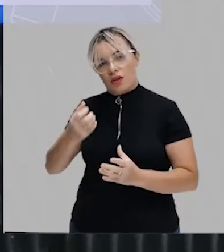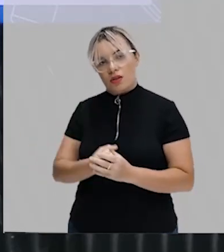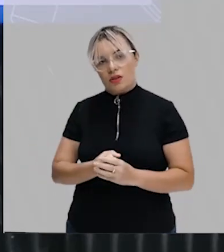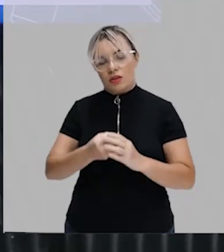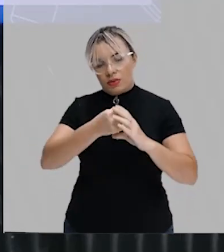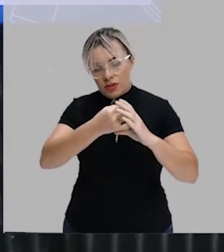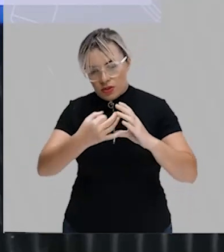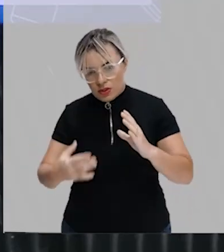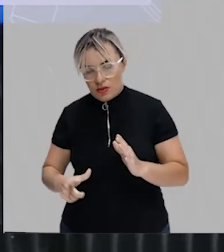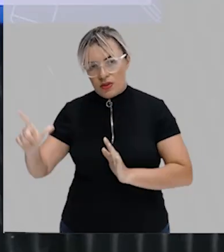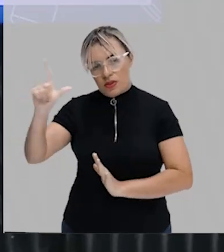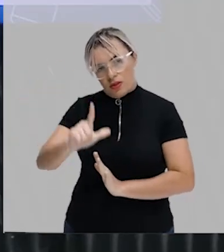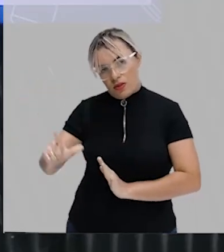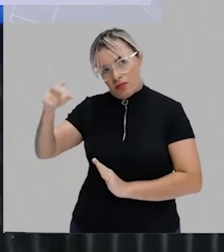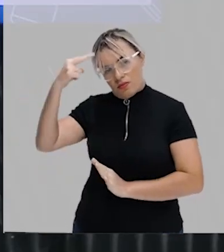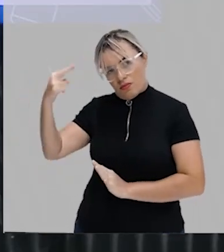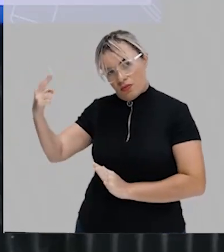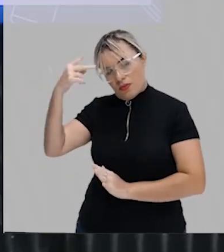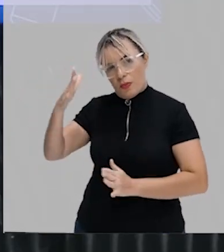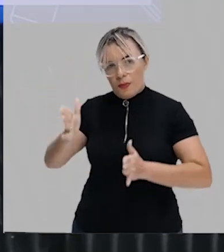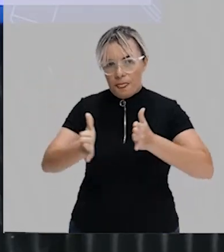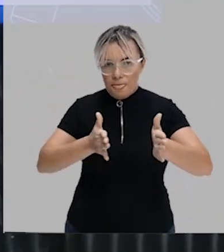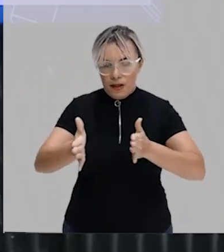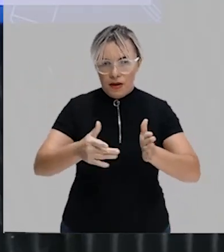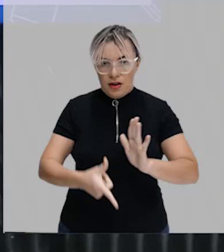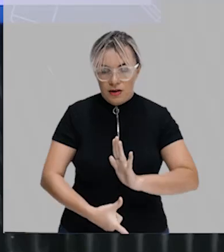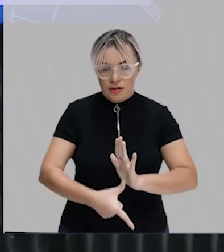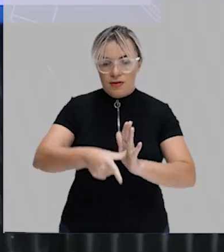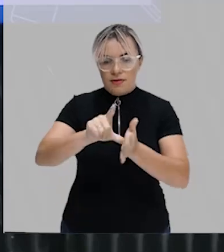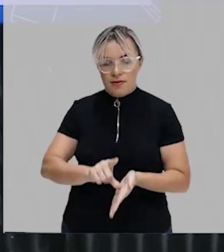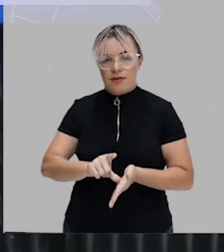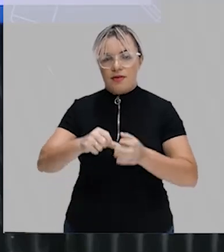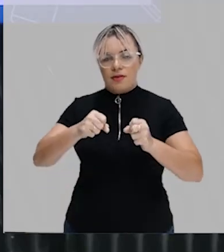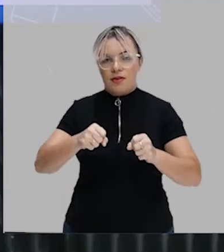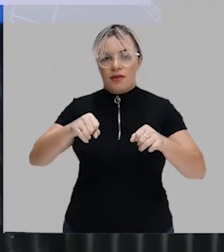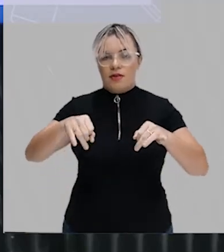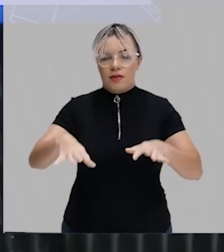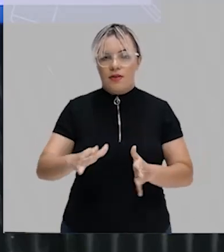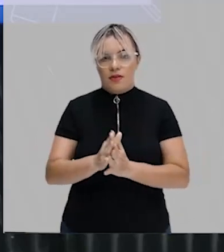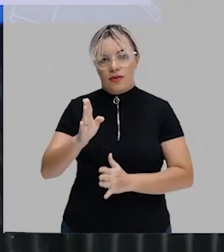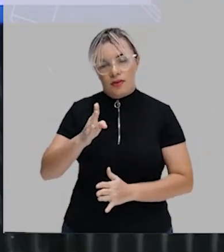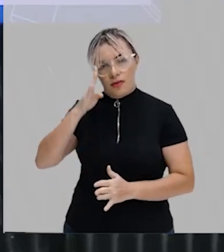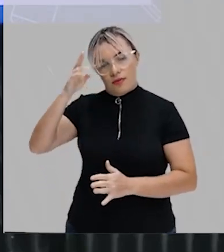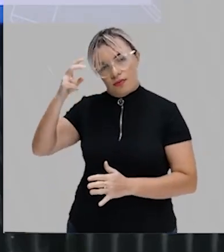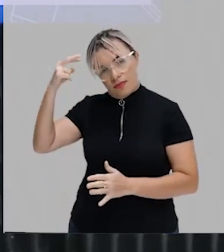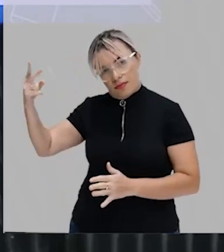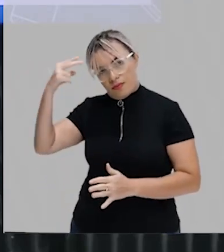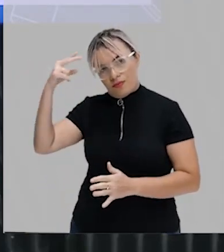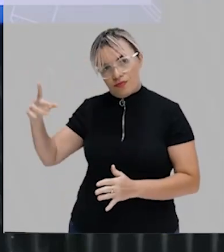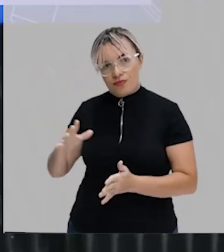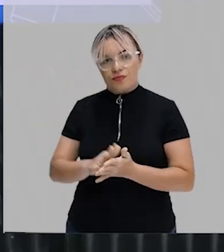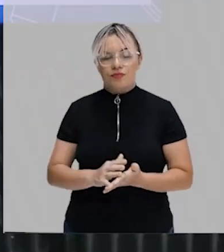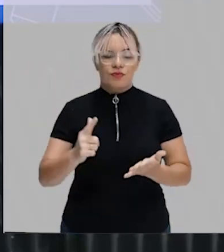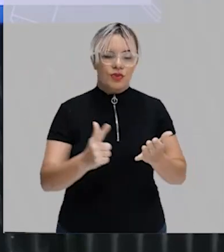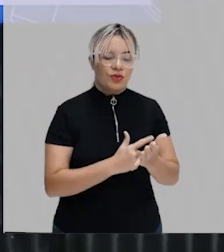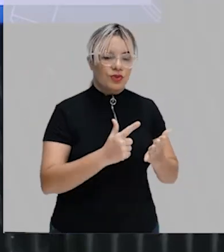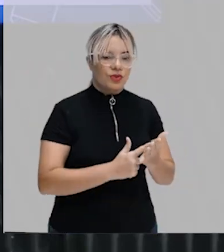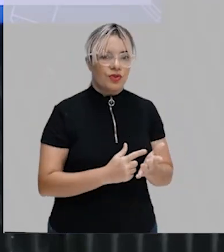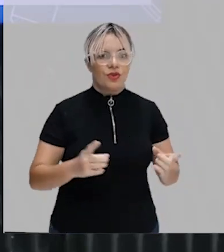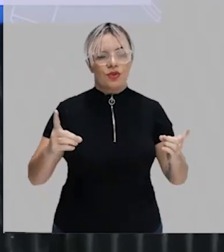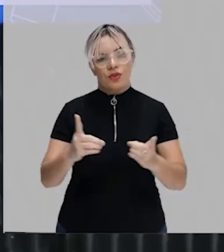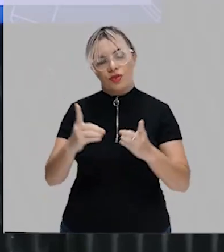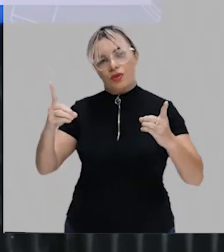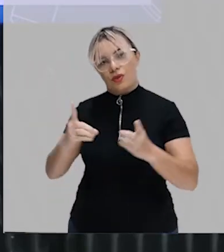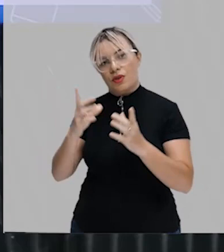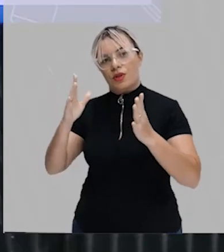literatura historiográfica de período pré-colonial, principalmente a literatura historiográfica dos livros didáticos, né, de